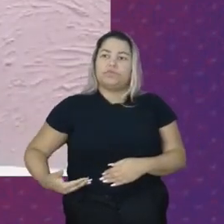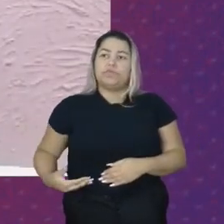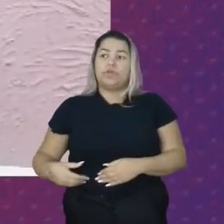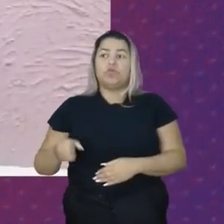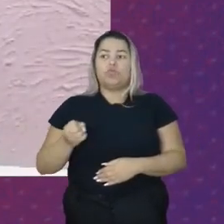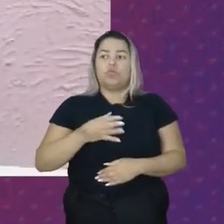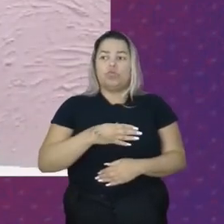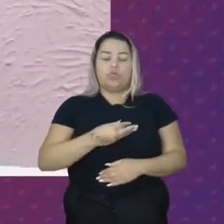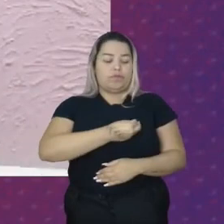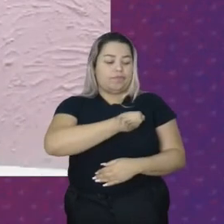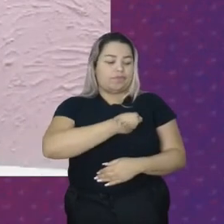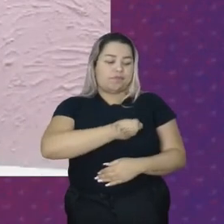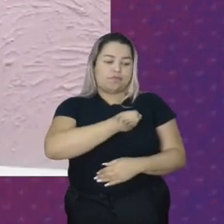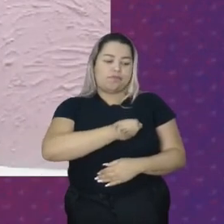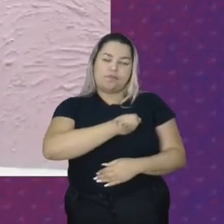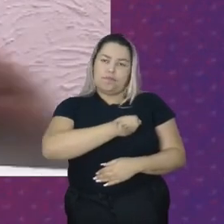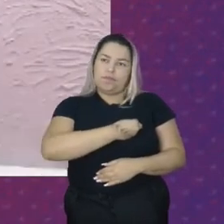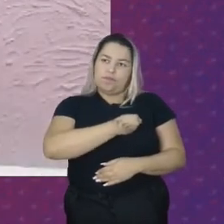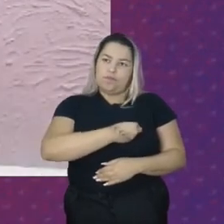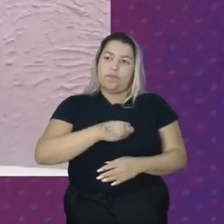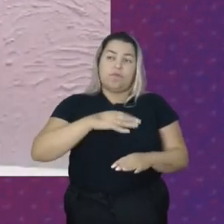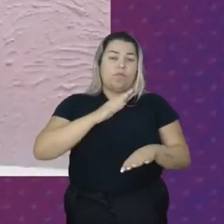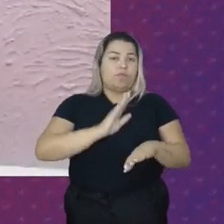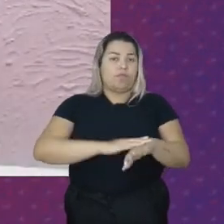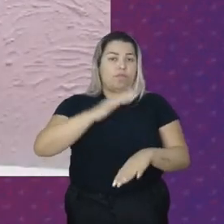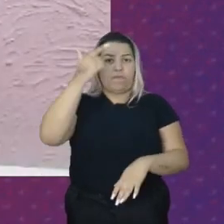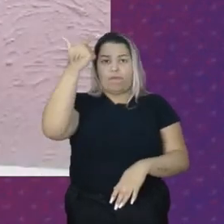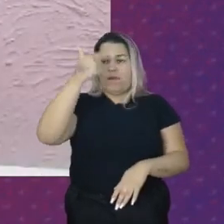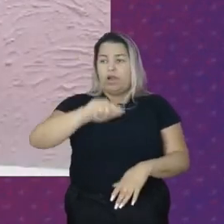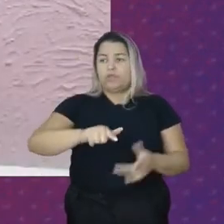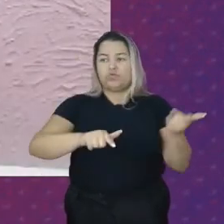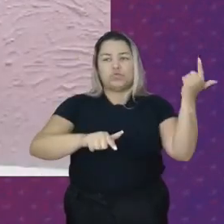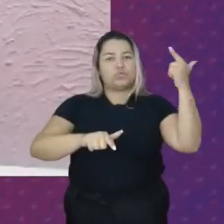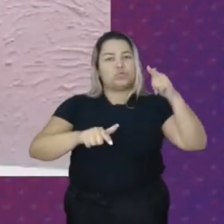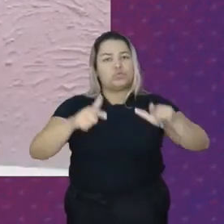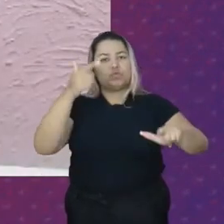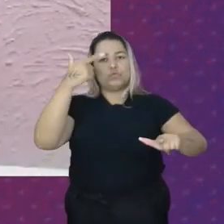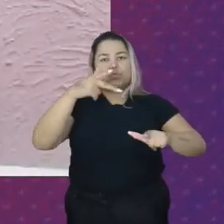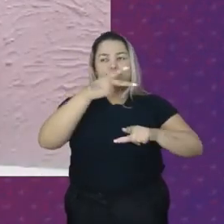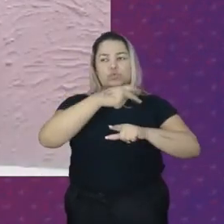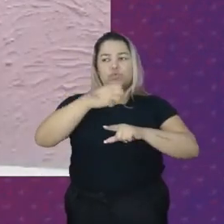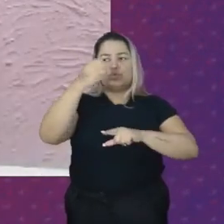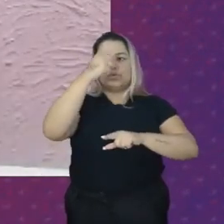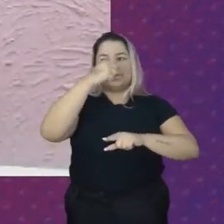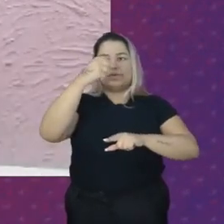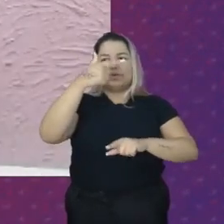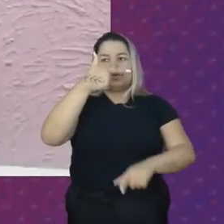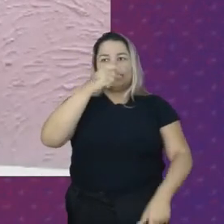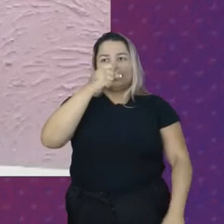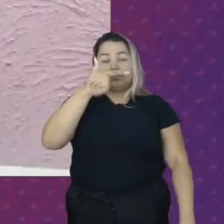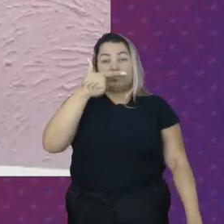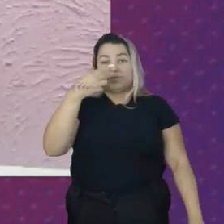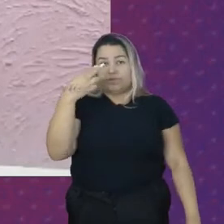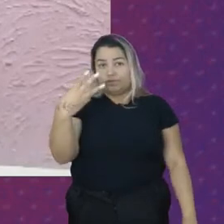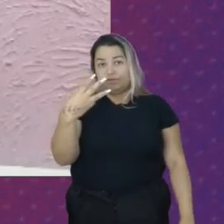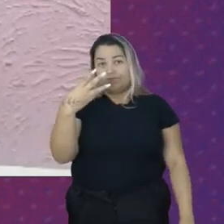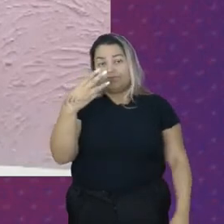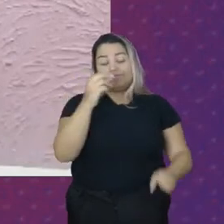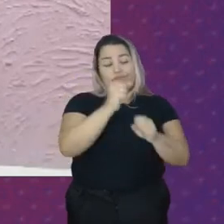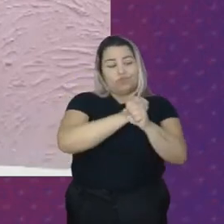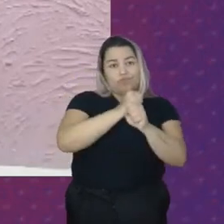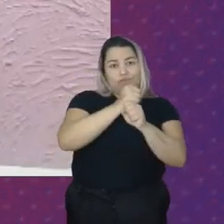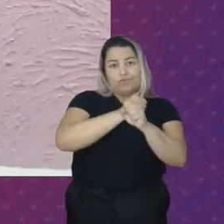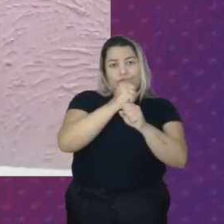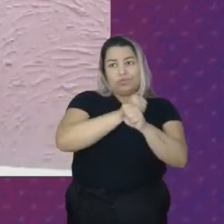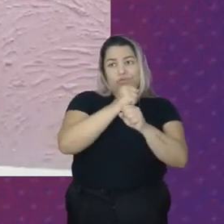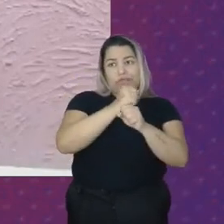nova trajetória, né, mais conquistas, equiparações de direitos. Então, 2023 é um ano de